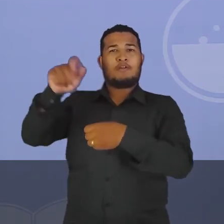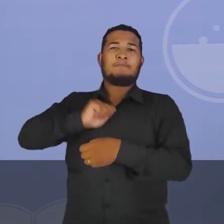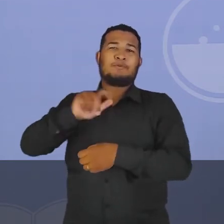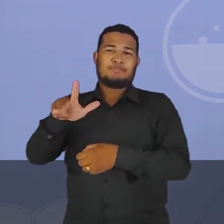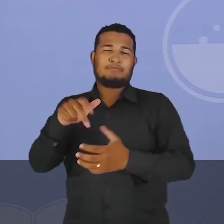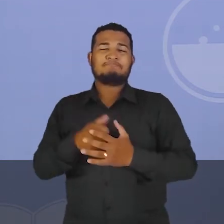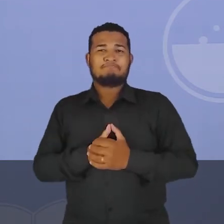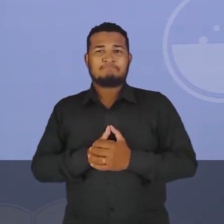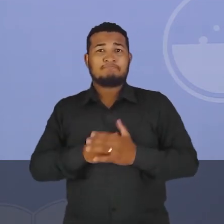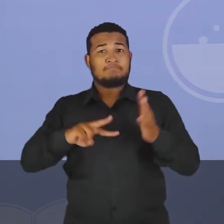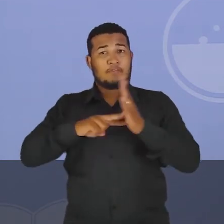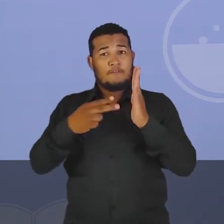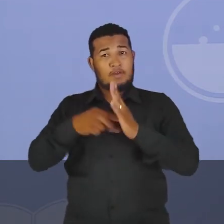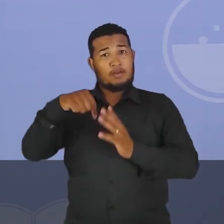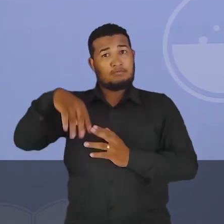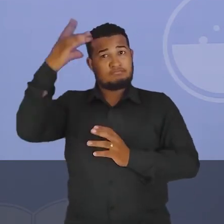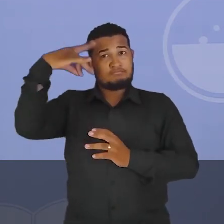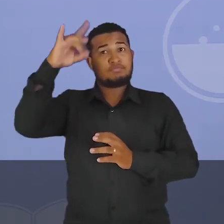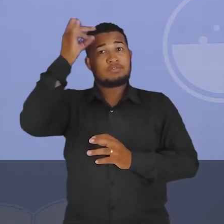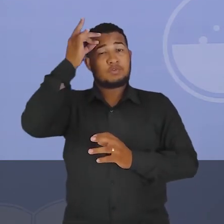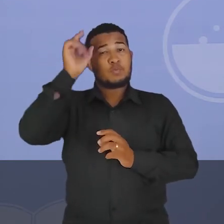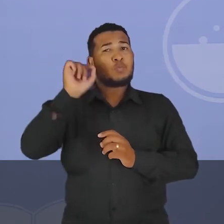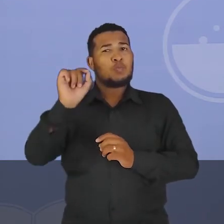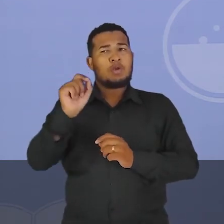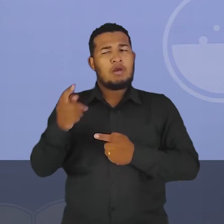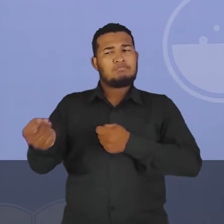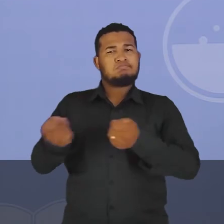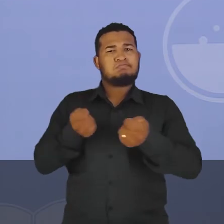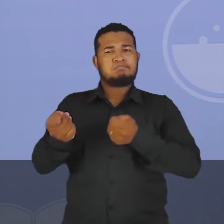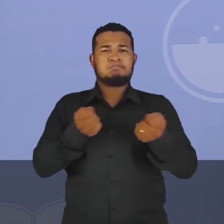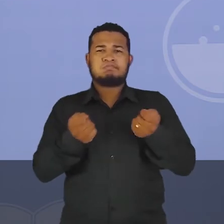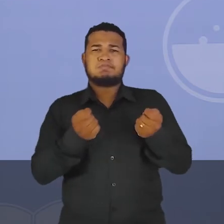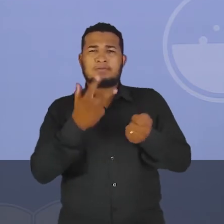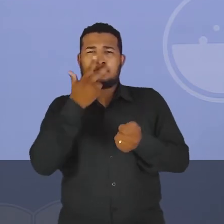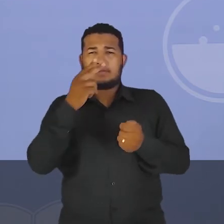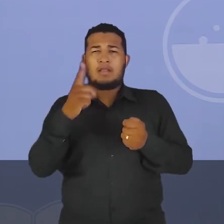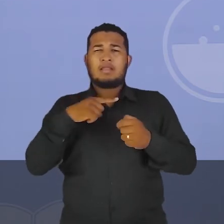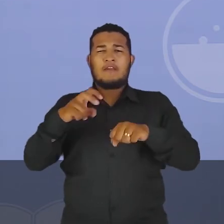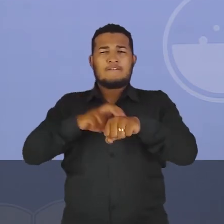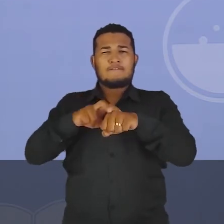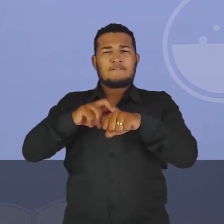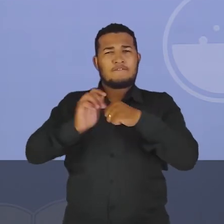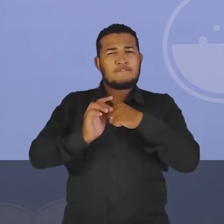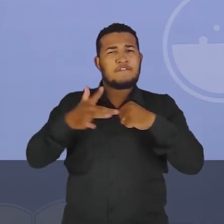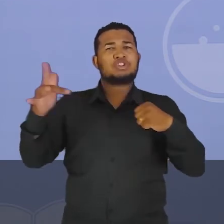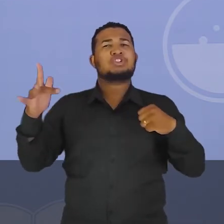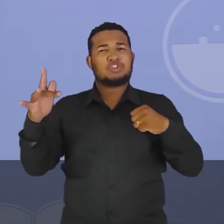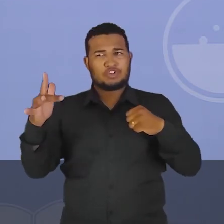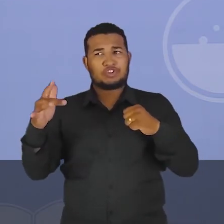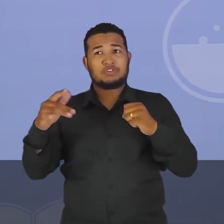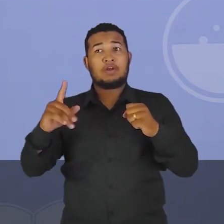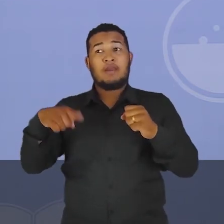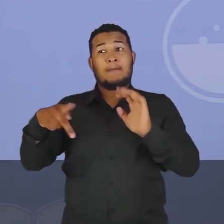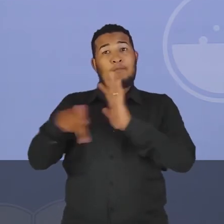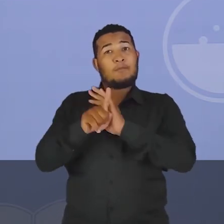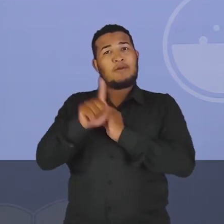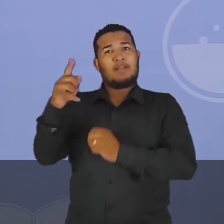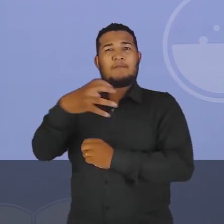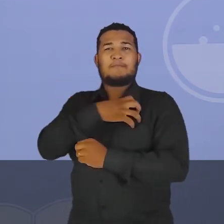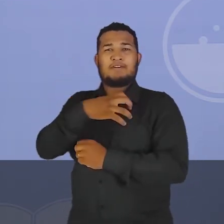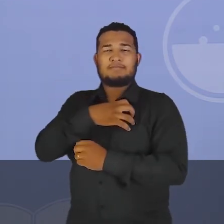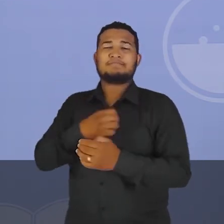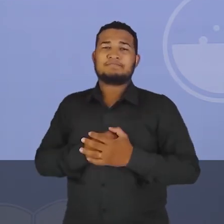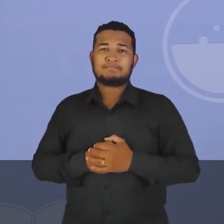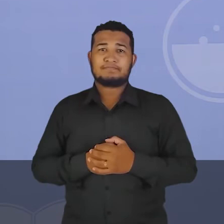Ou seja, a capitania do Espírito Santo nesse contexto foi tão frustrante essa questão das esmeraldas que ela volta a se tornar parte da Bahia. Durante